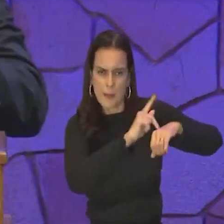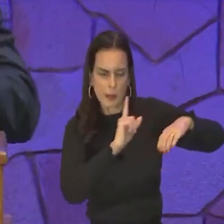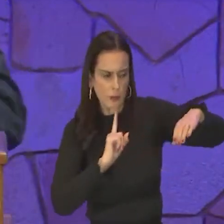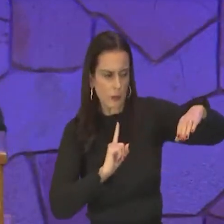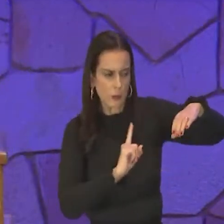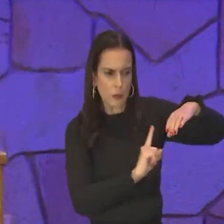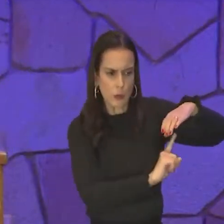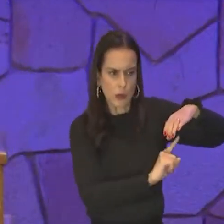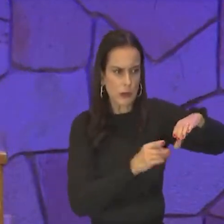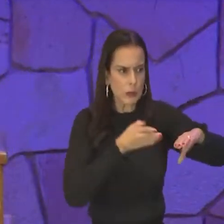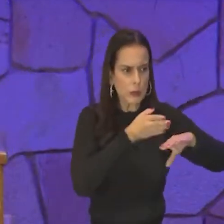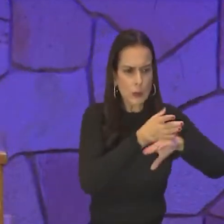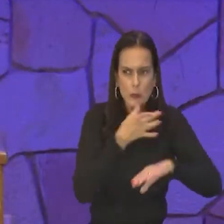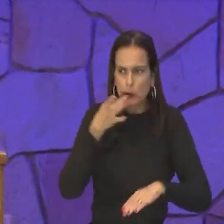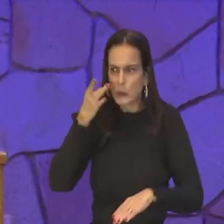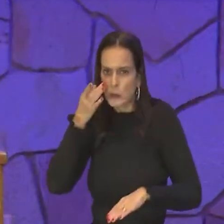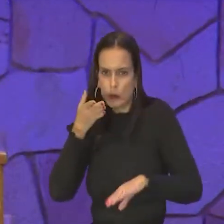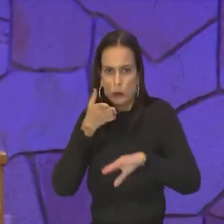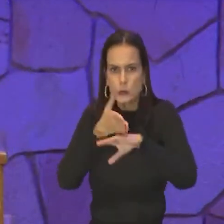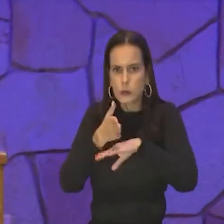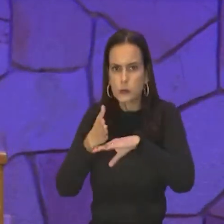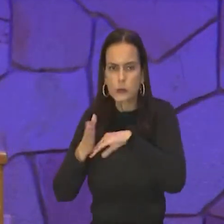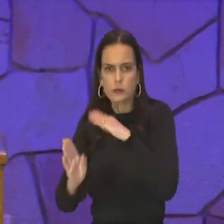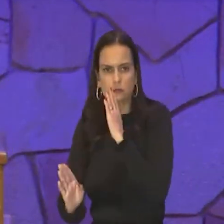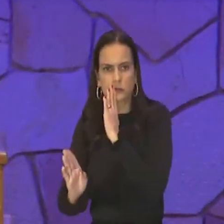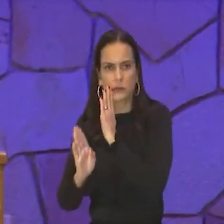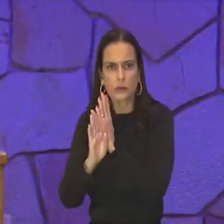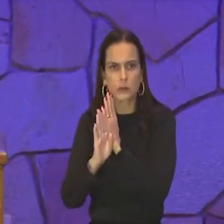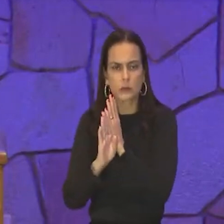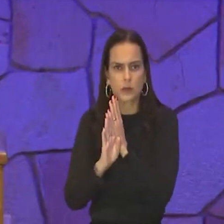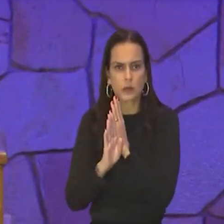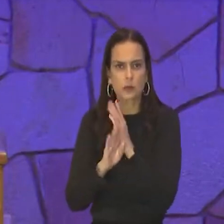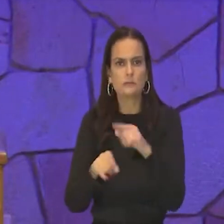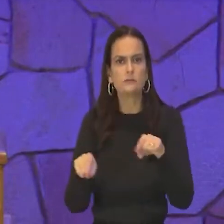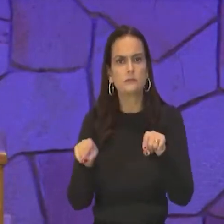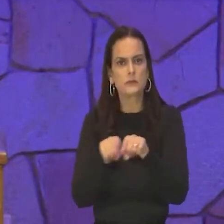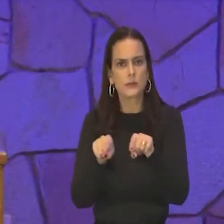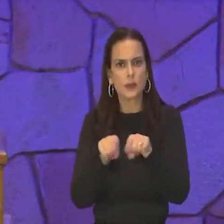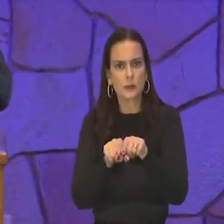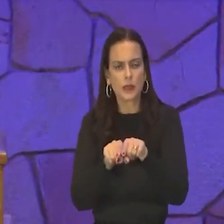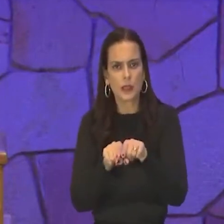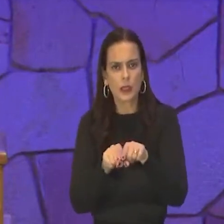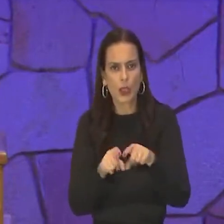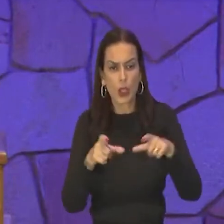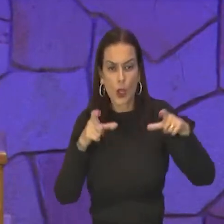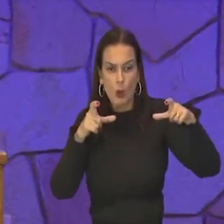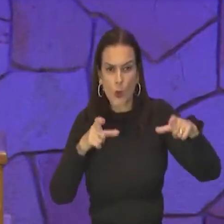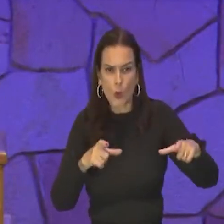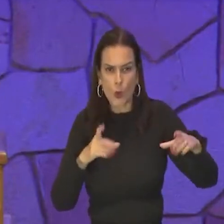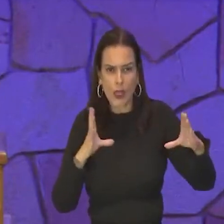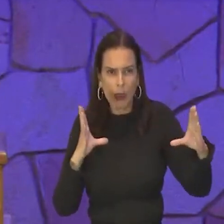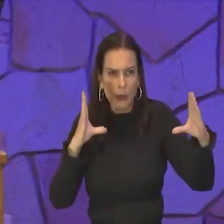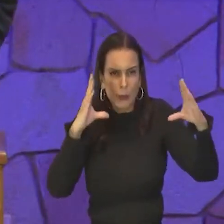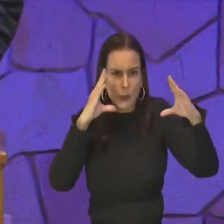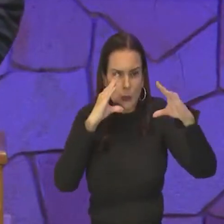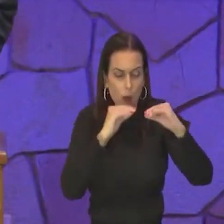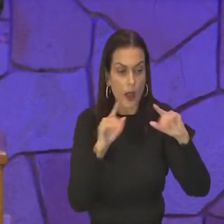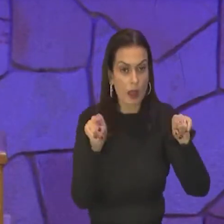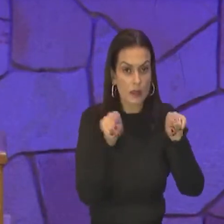e para cá, abaixar, muitas vezes até se encolher para passar em determinadas grutas, cavernas,